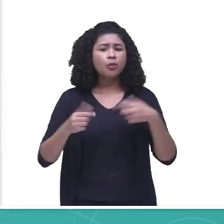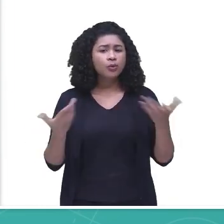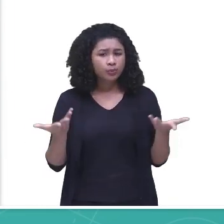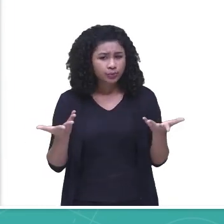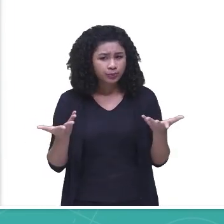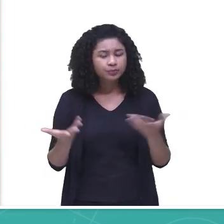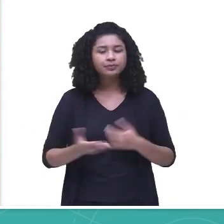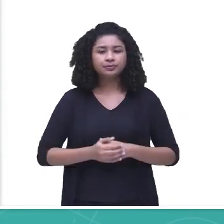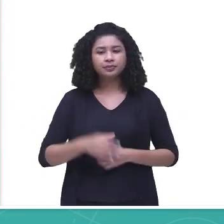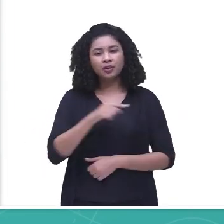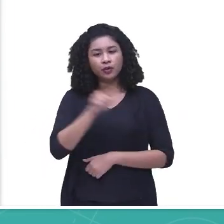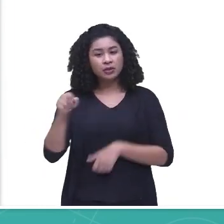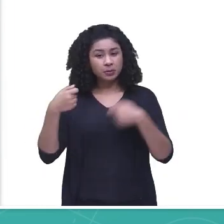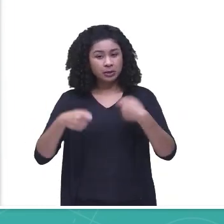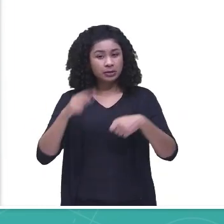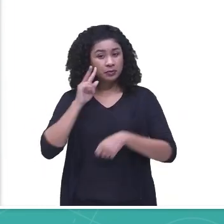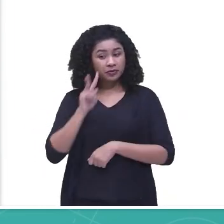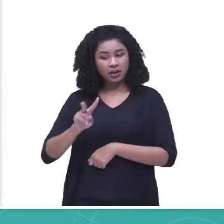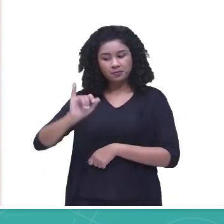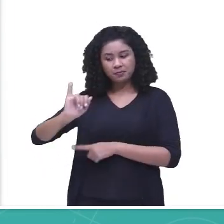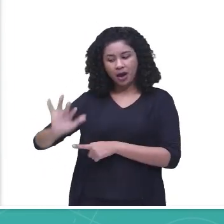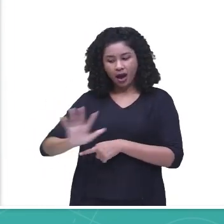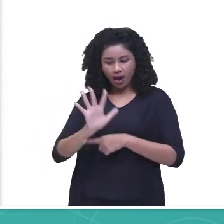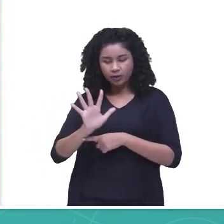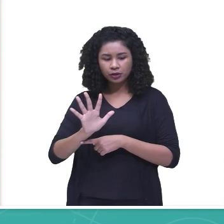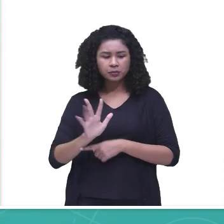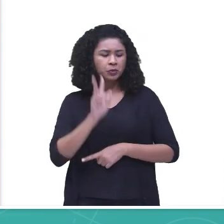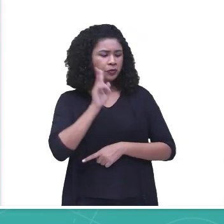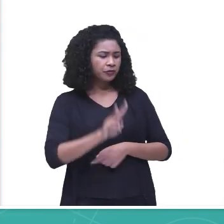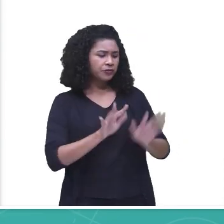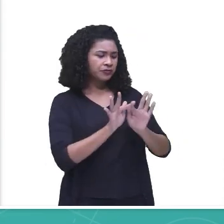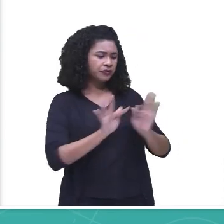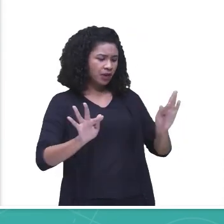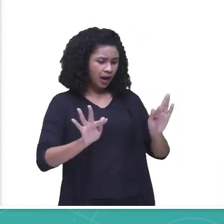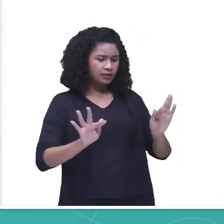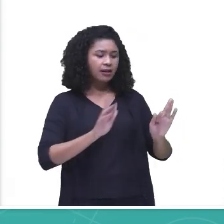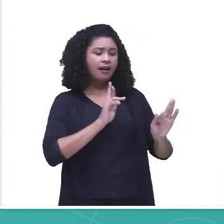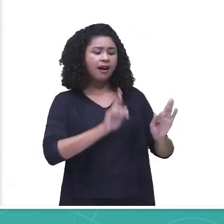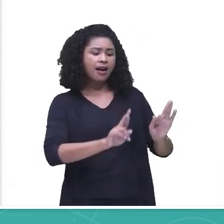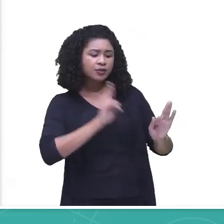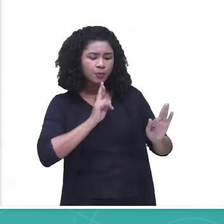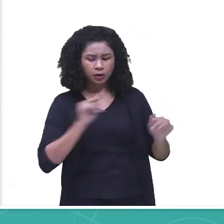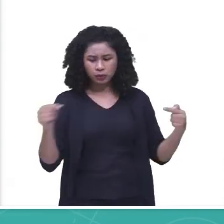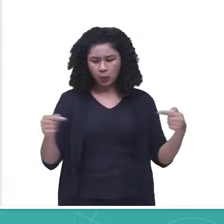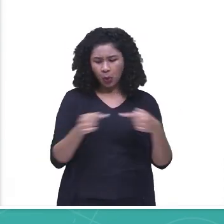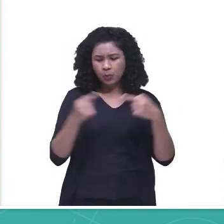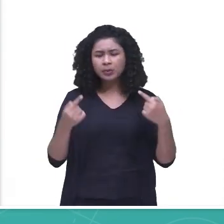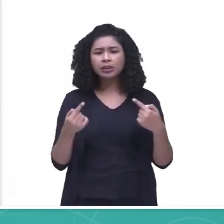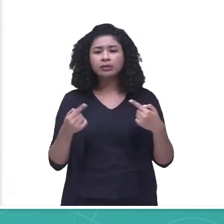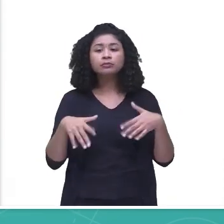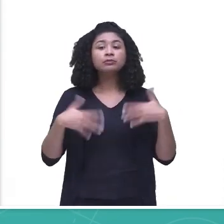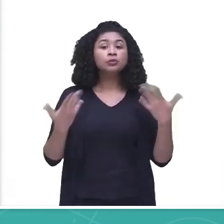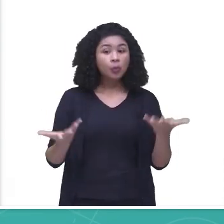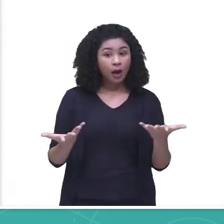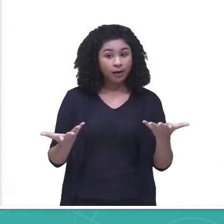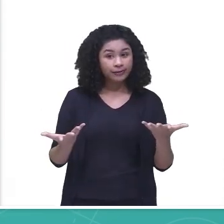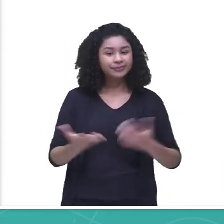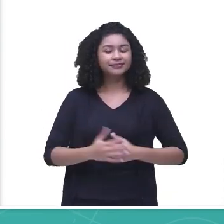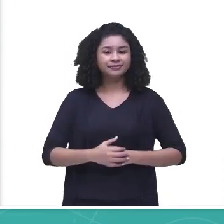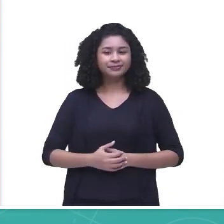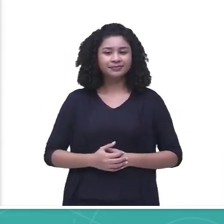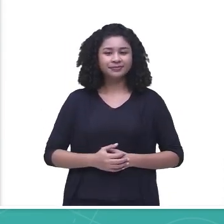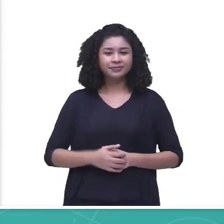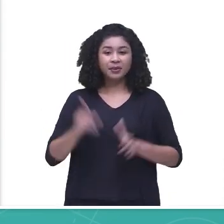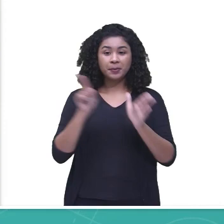Vocês deveriam olhar a imagem, identificar ali a resposta, se era uma resposta afirmativa ou não. Olha só a pergunta que eu vou voltar para